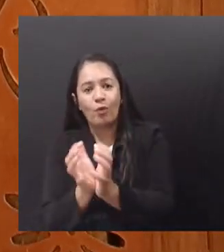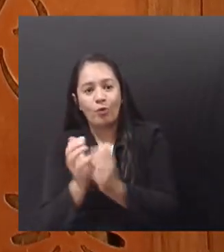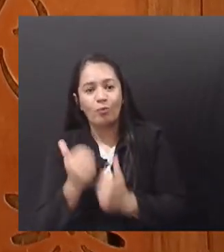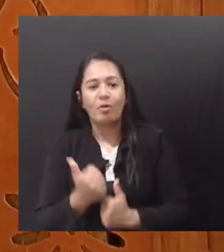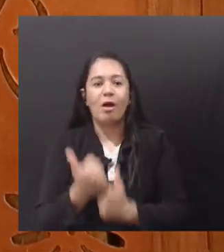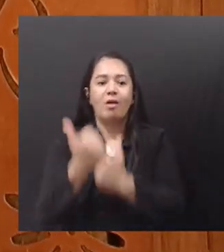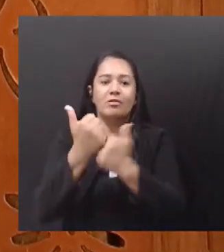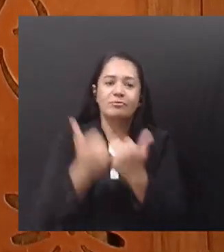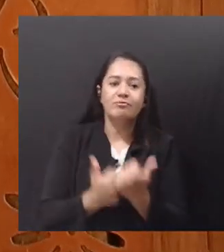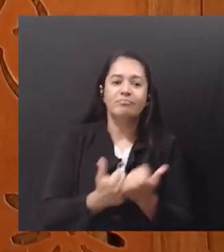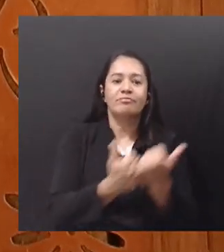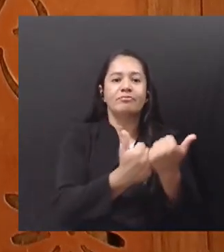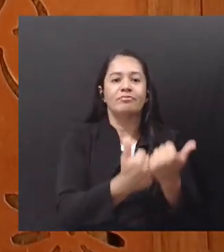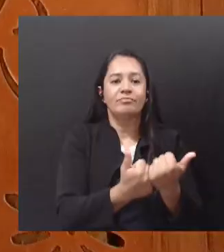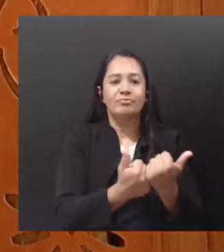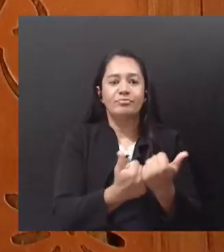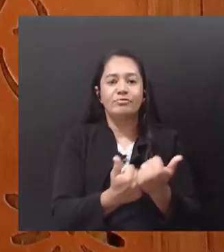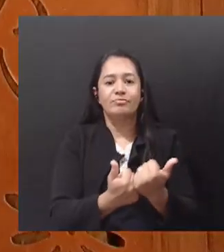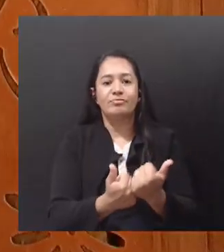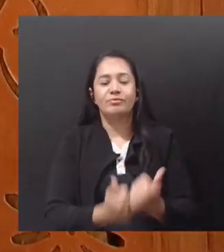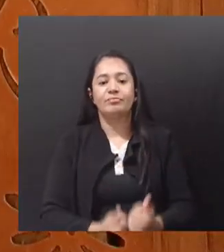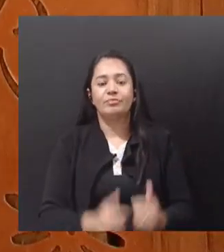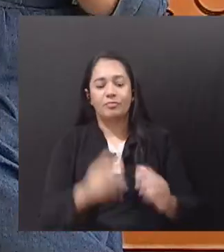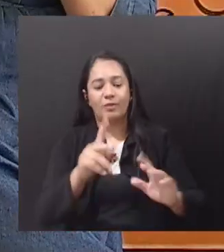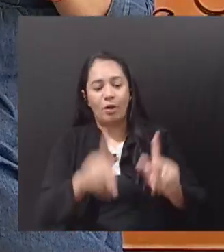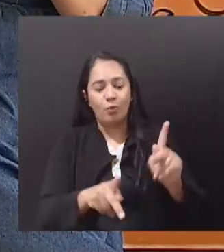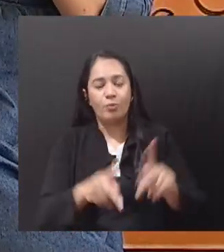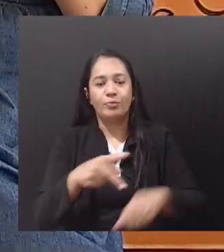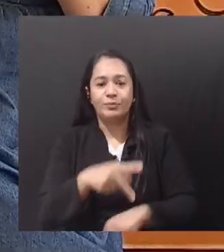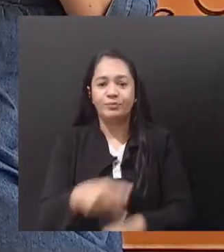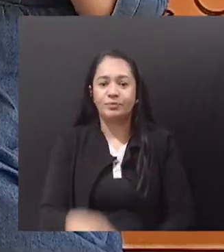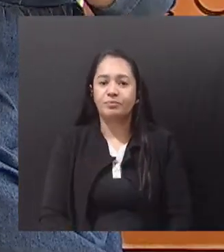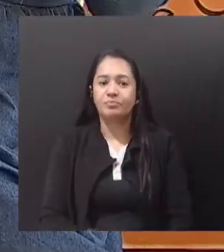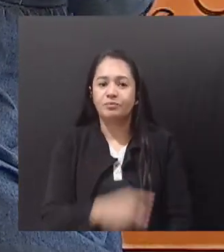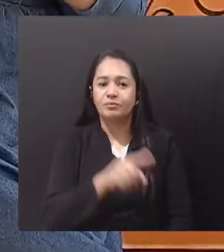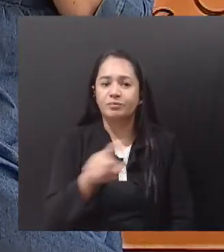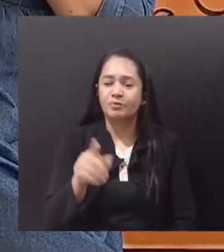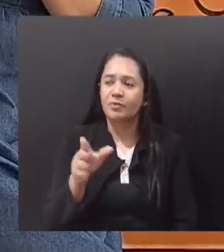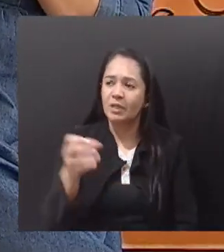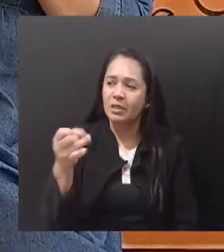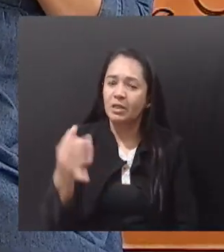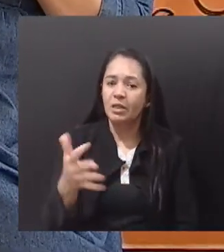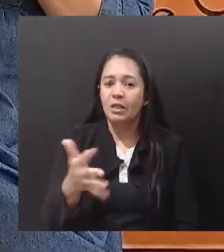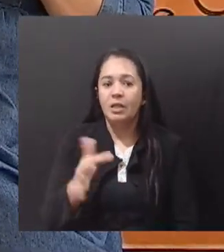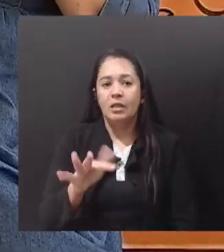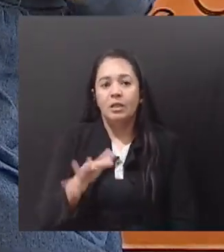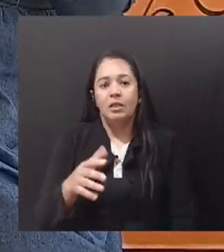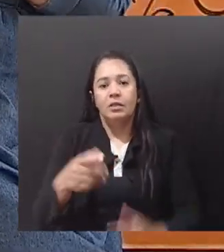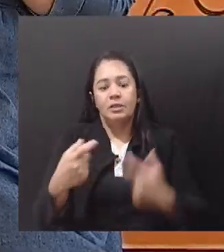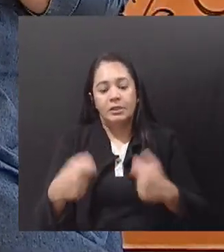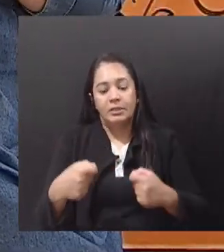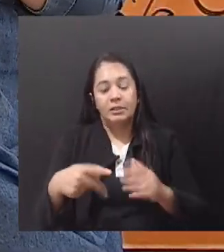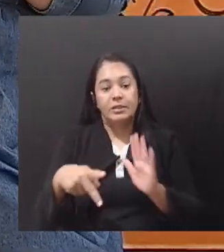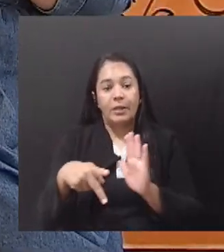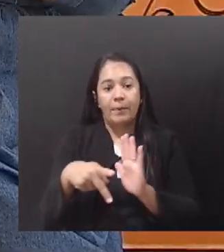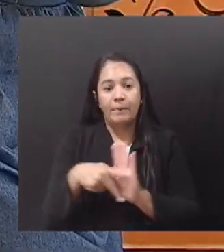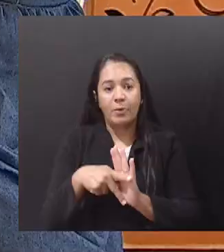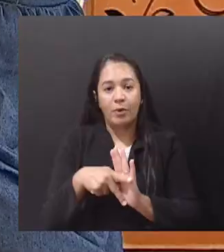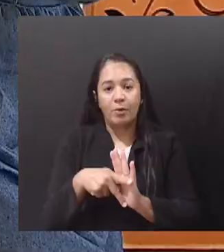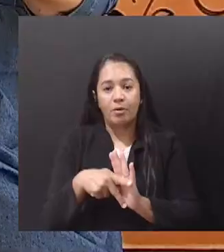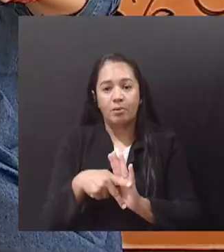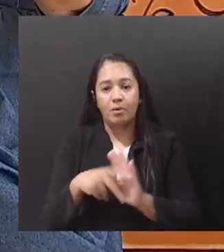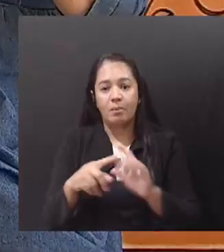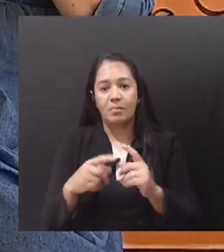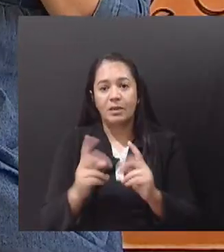apoio aos habitantes locais. Você disse que depende da demanda desse local. A demanda é sempre